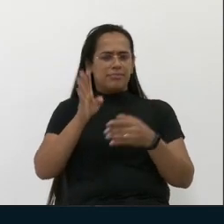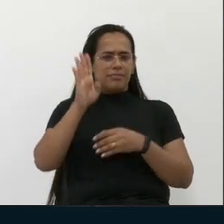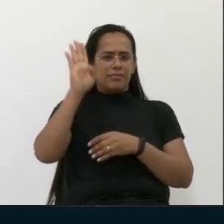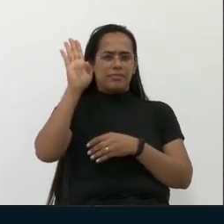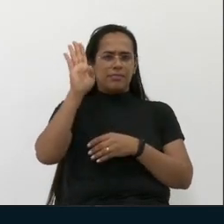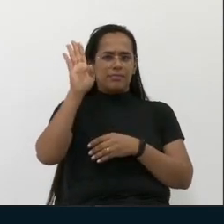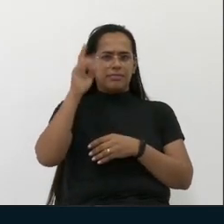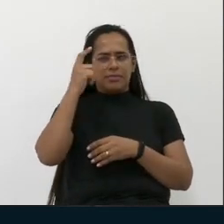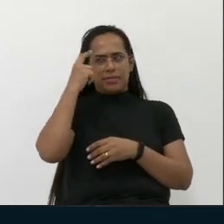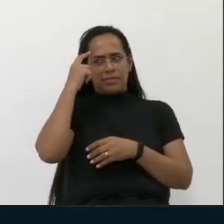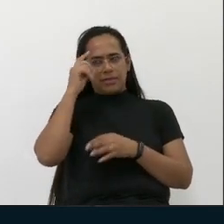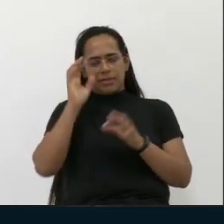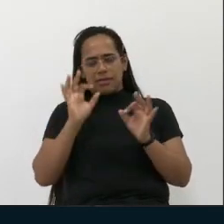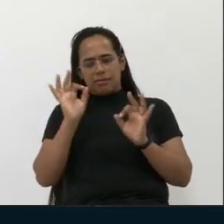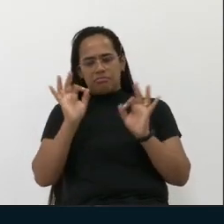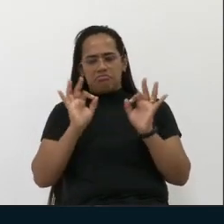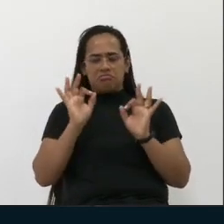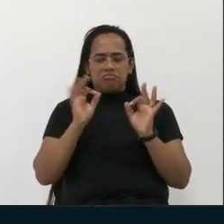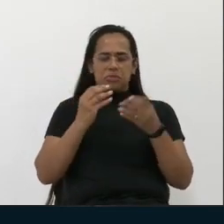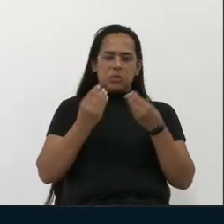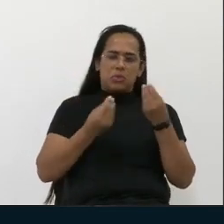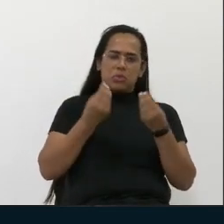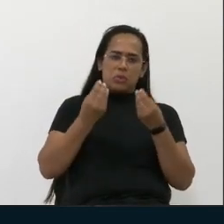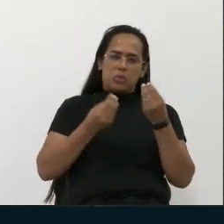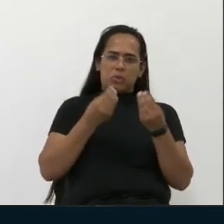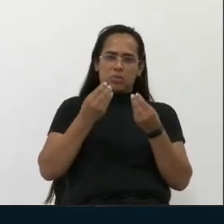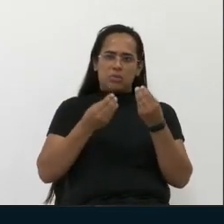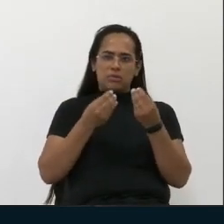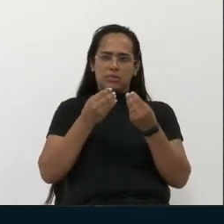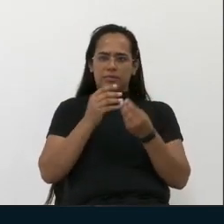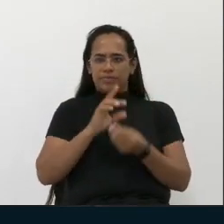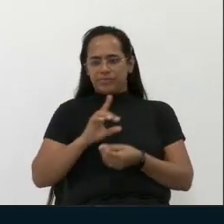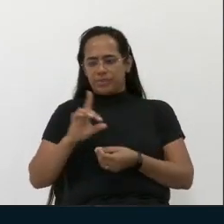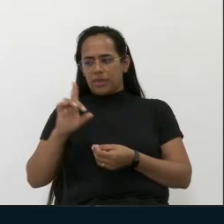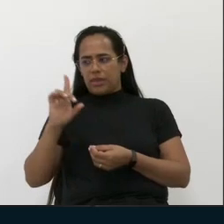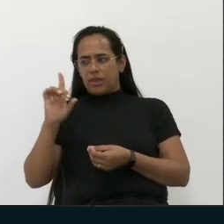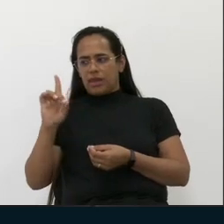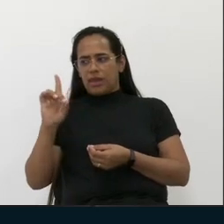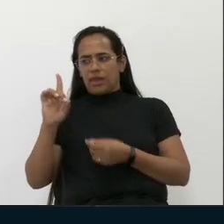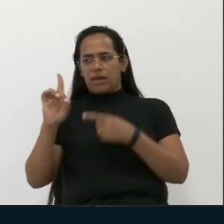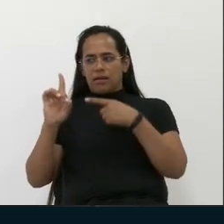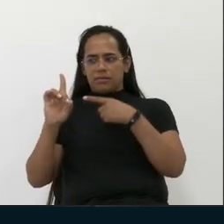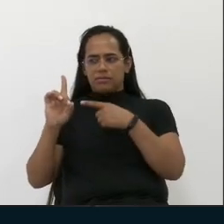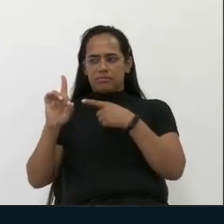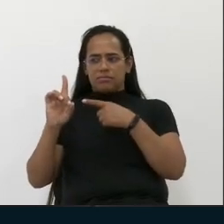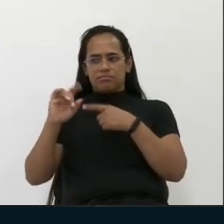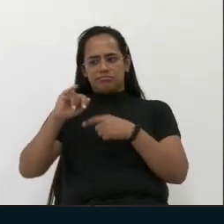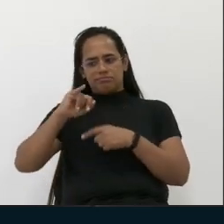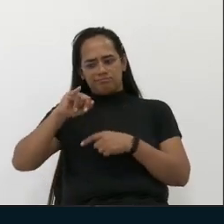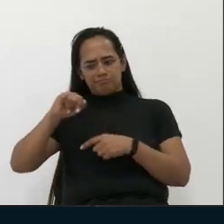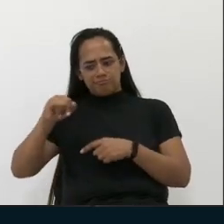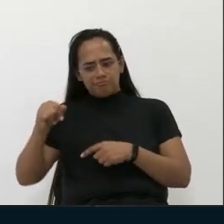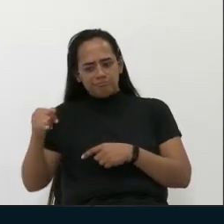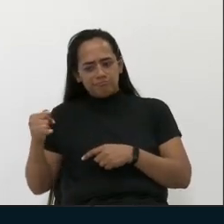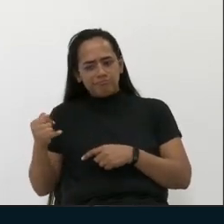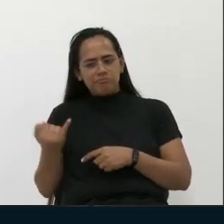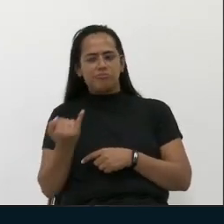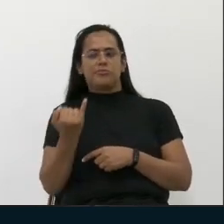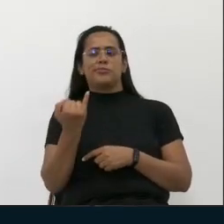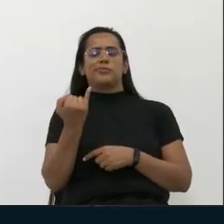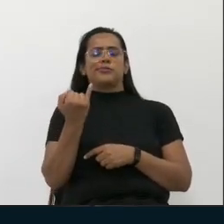alternativa para a direita oportunista, que é oportunista, né? Porque eles